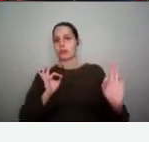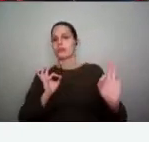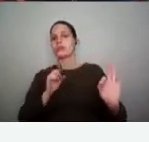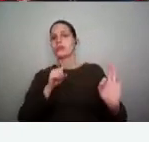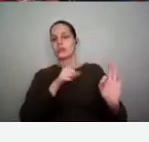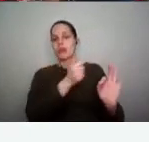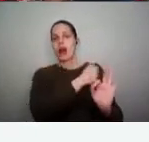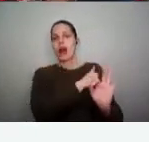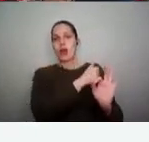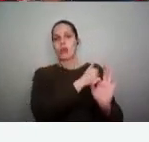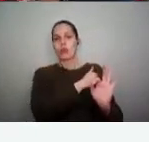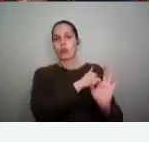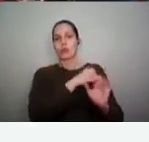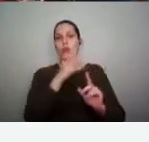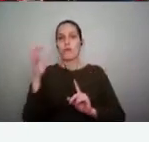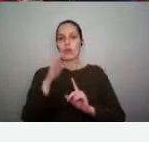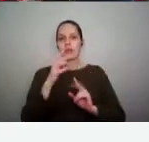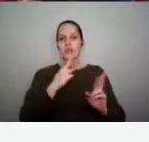estabelecemos.